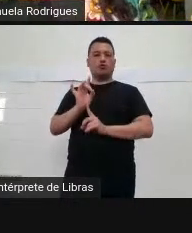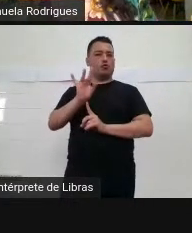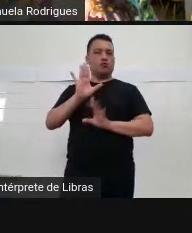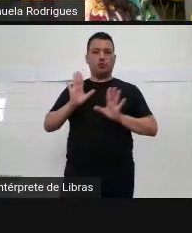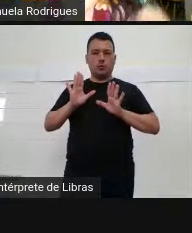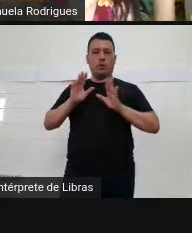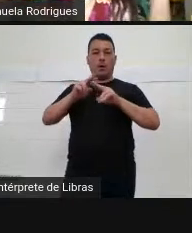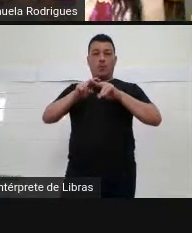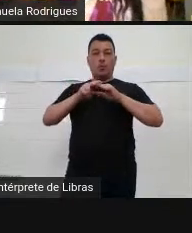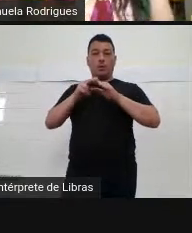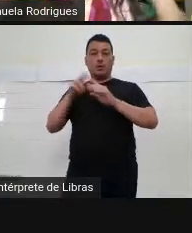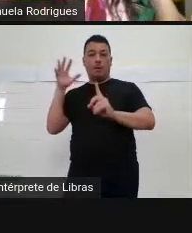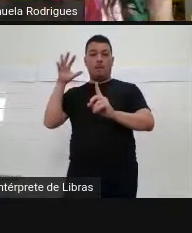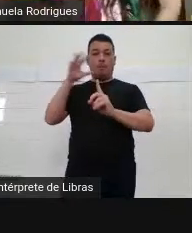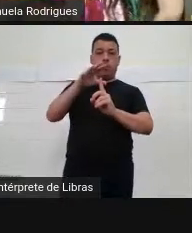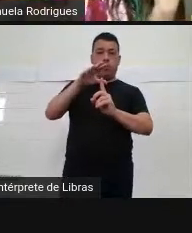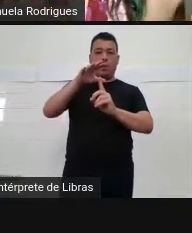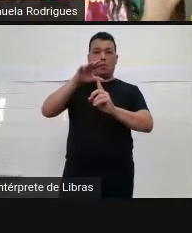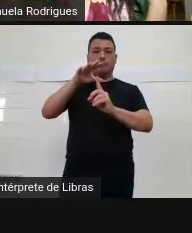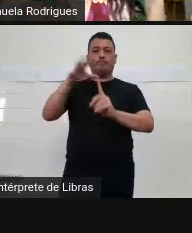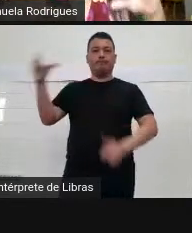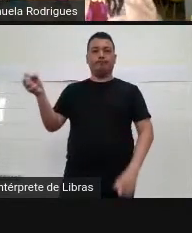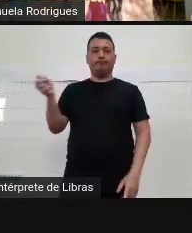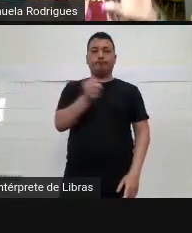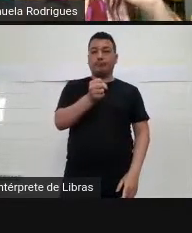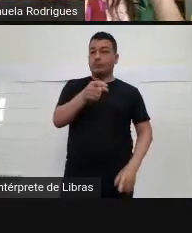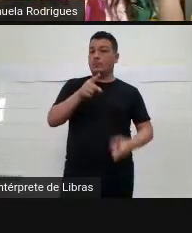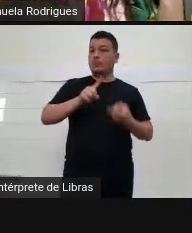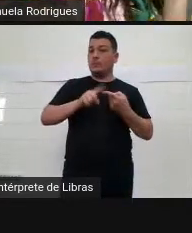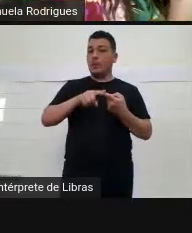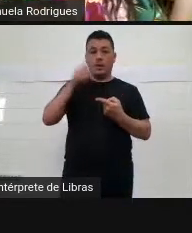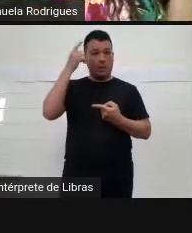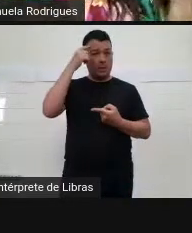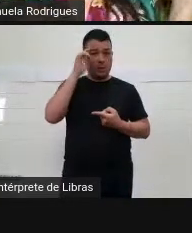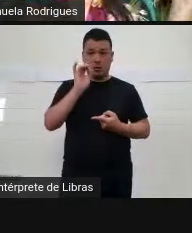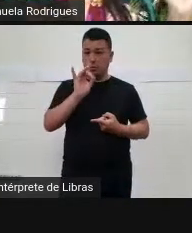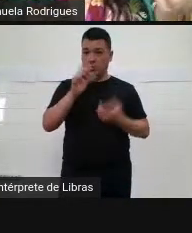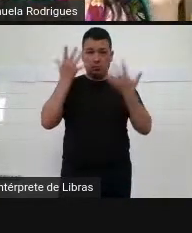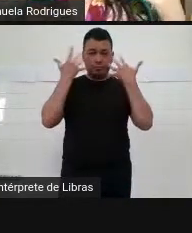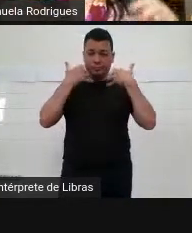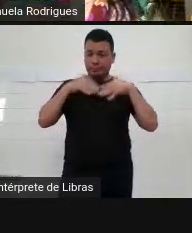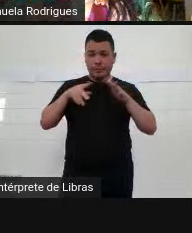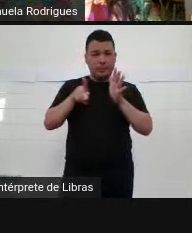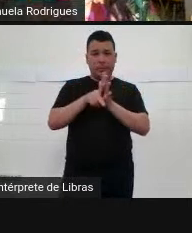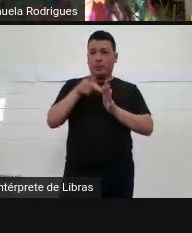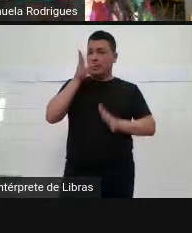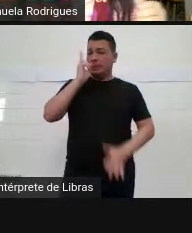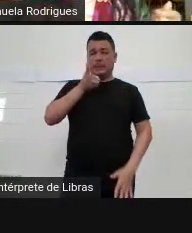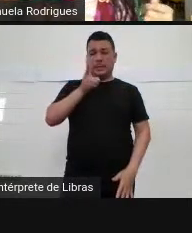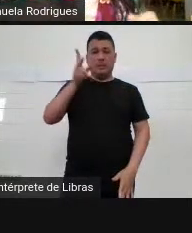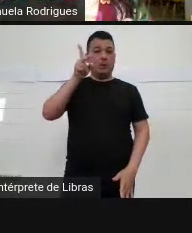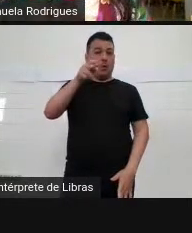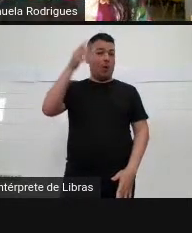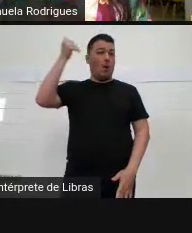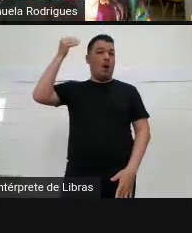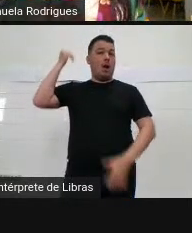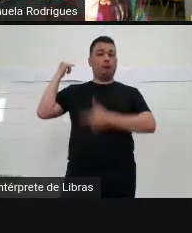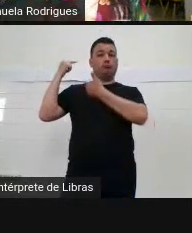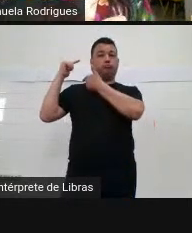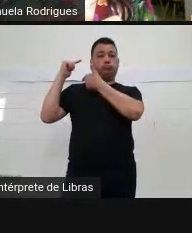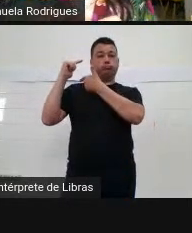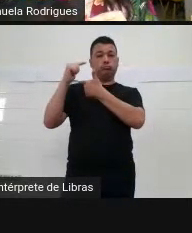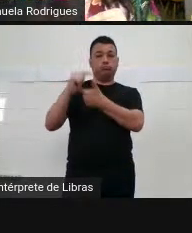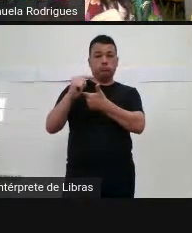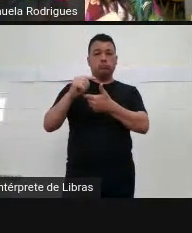da natureza, ou seja, naquela lógica do que sempre foi assim. E aí,